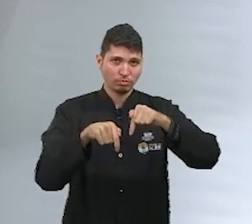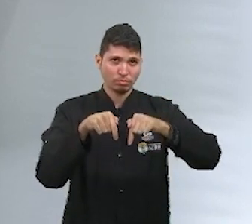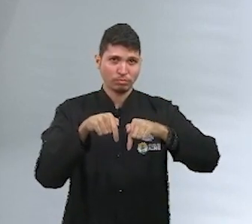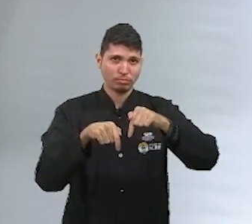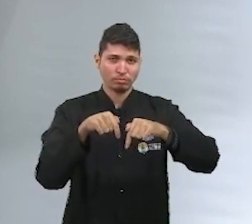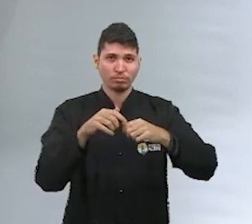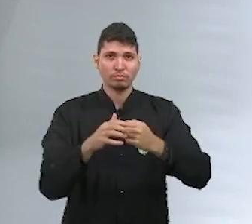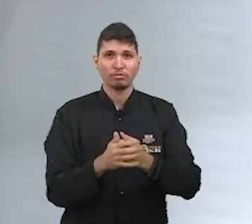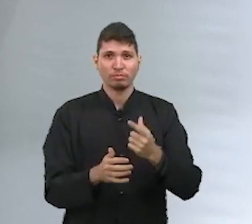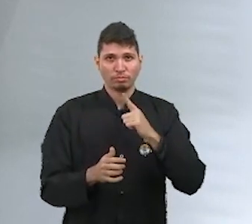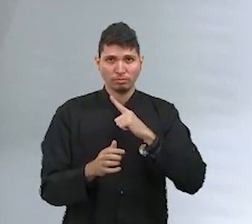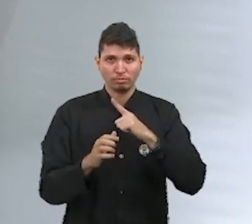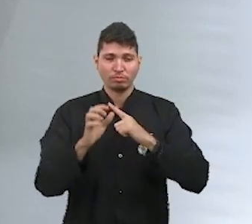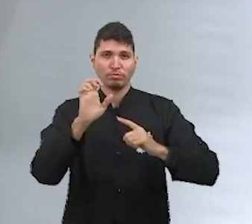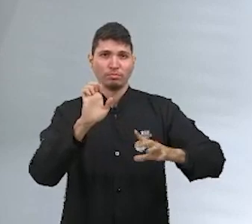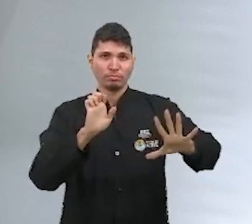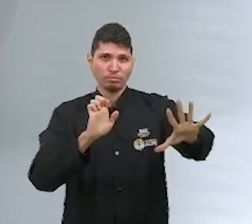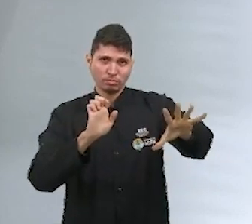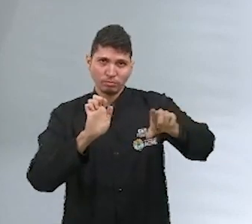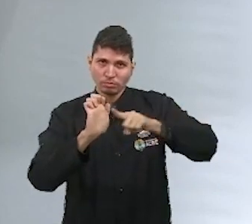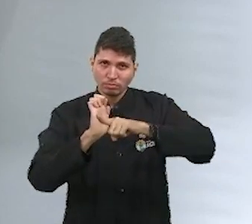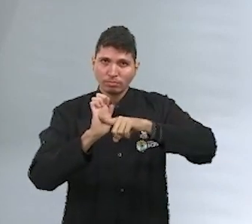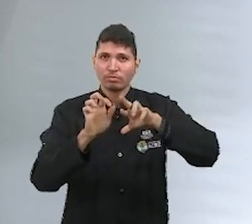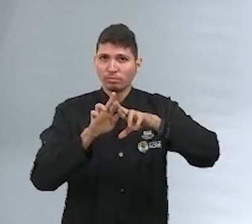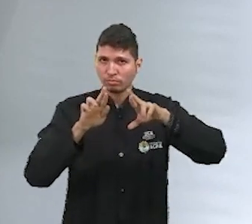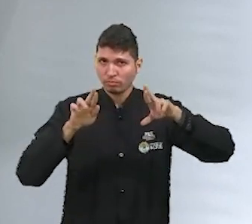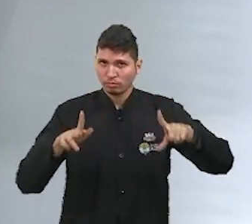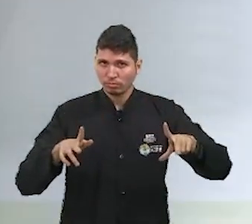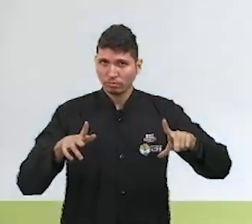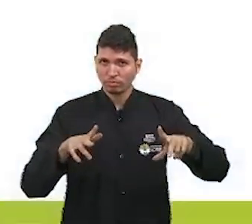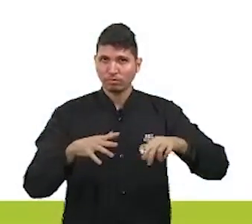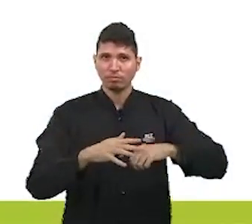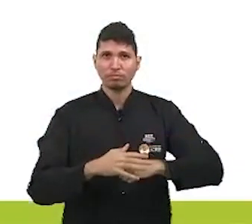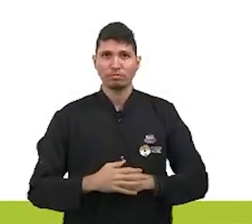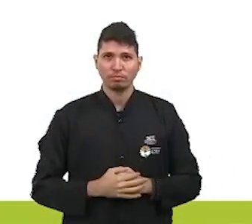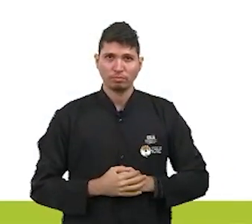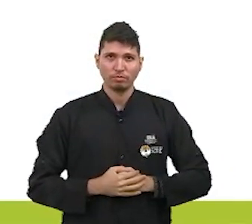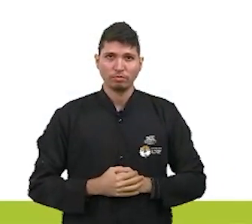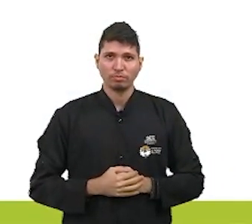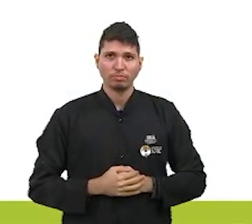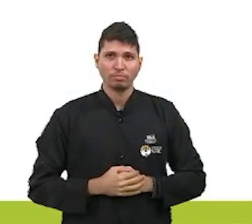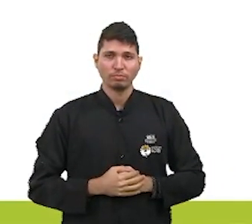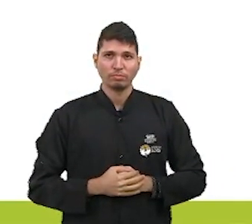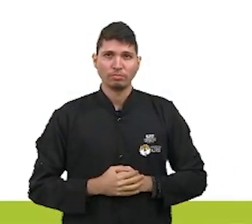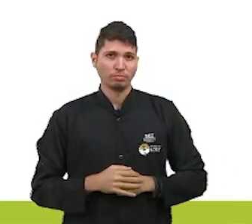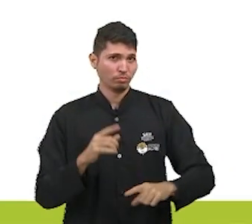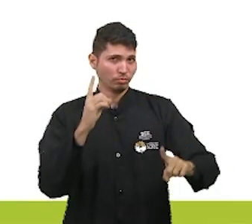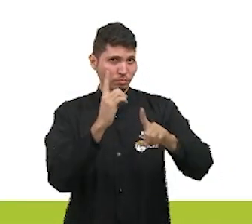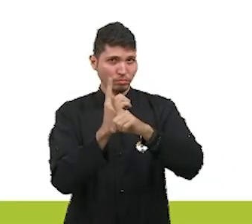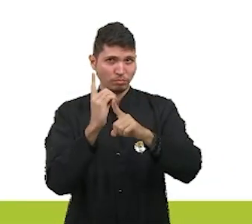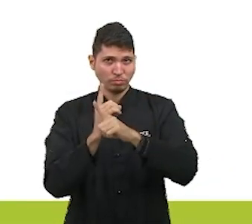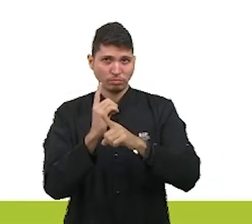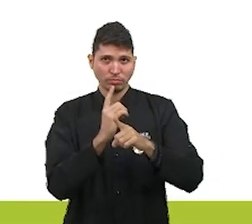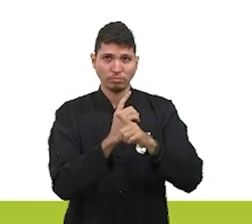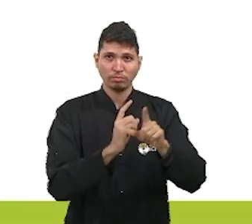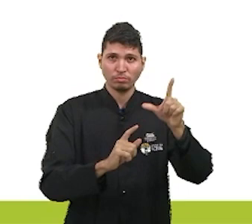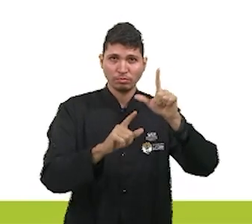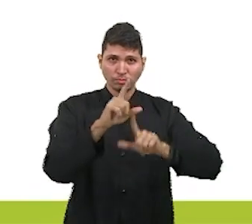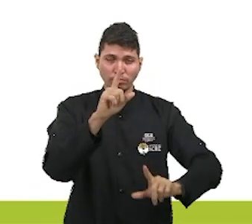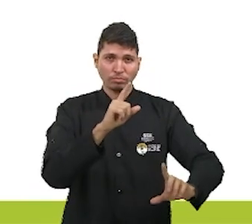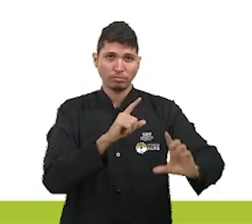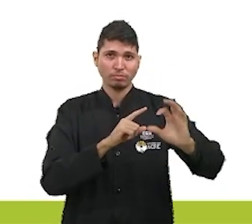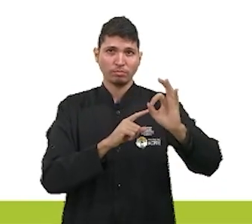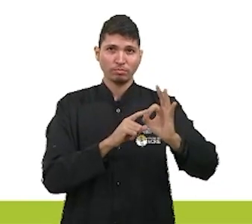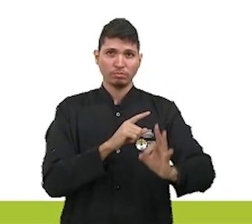aí eletronegatividades diferentes. Então, eu consegui encontrar, então, a alternativa correta.